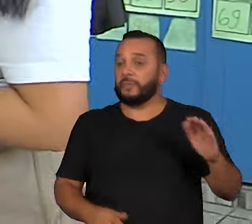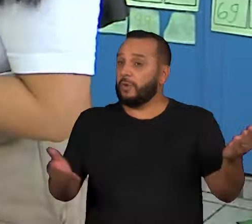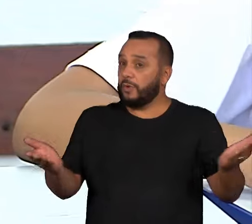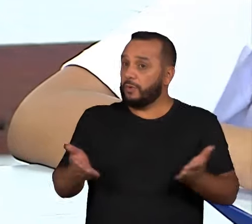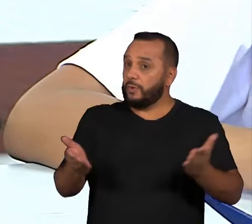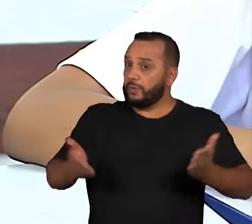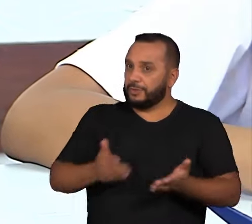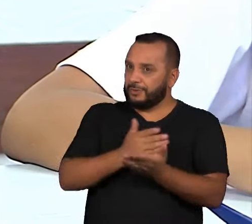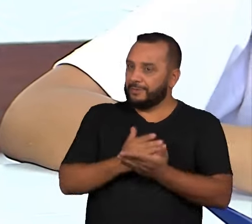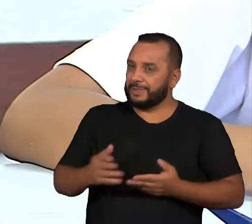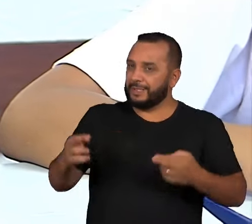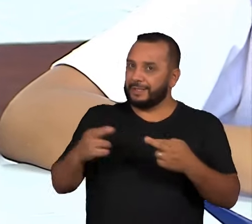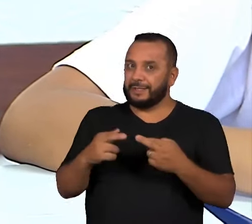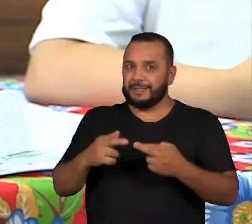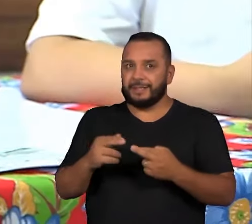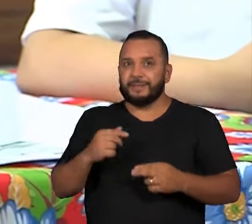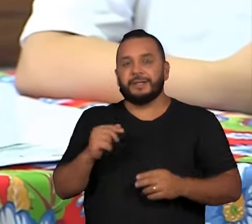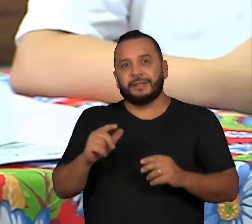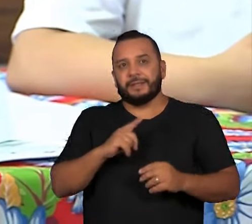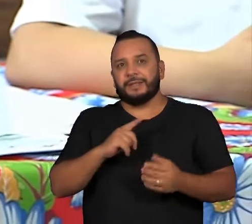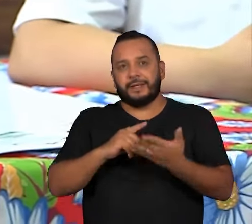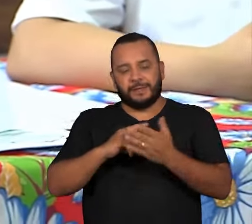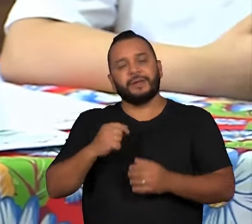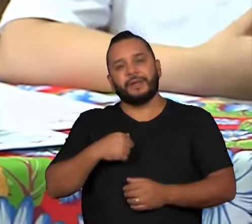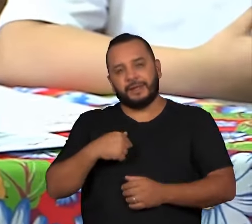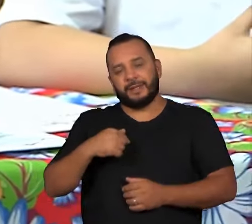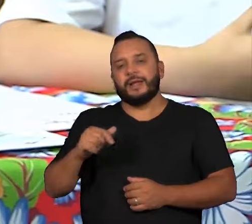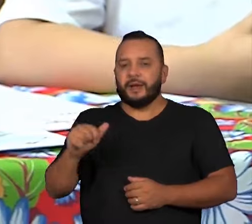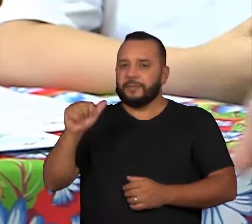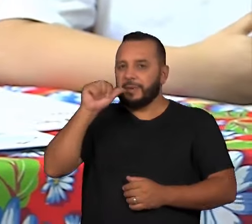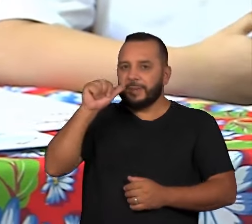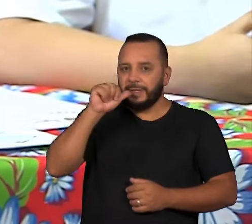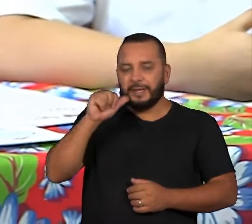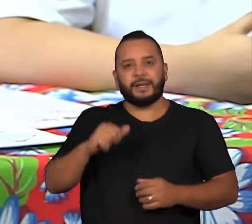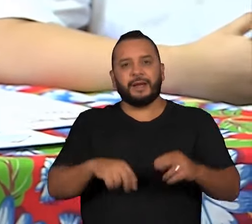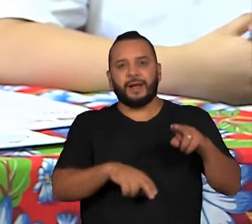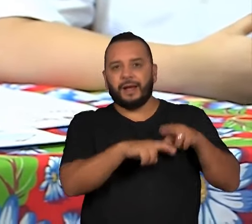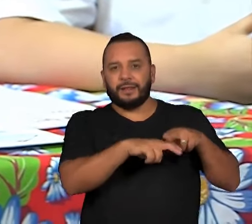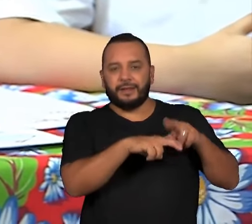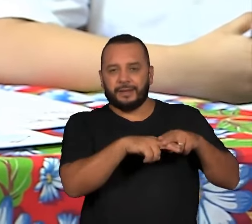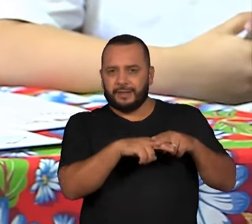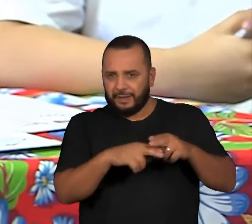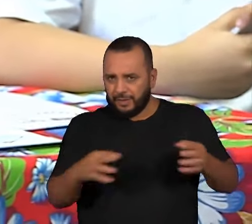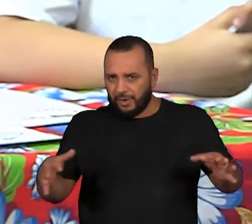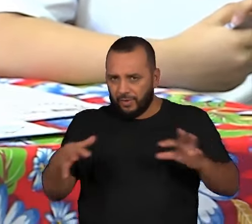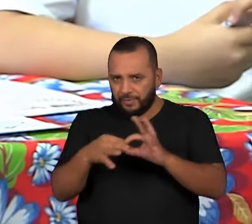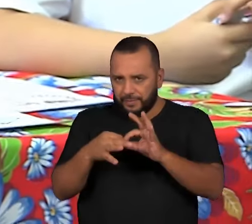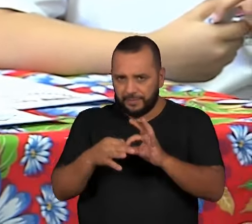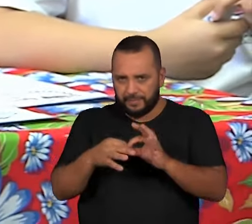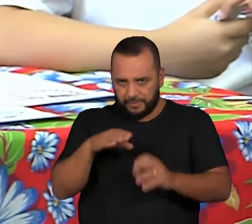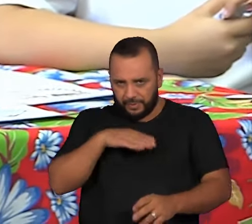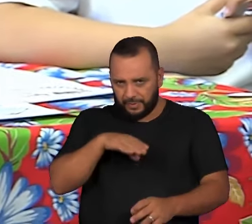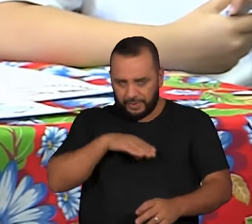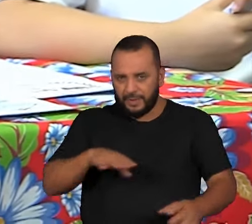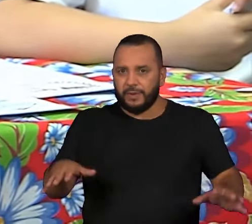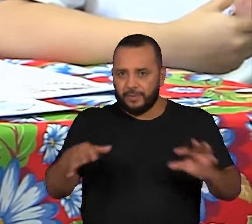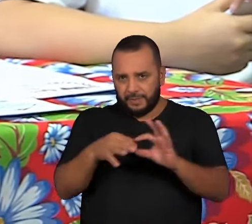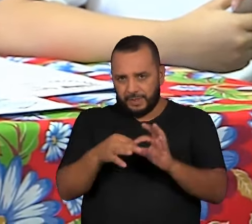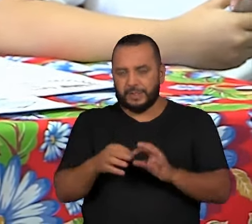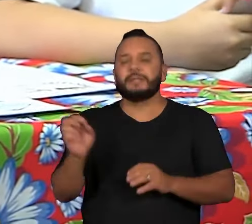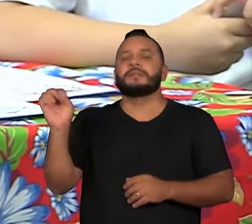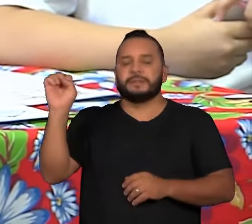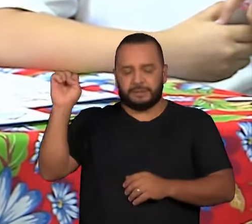rimas. Mamadeira. Cadeira. Cadeira? Mamadeira rima com cadeira, gente? Sim! Mamadeira rima